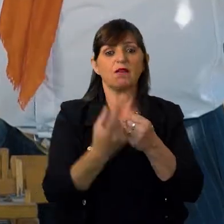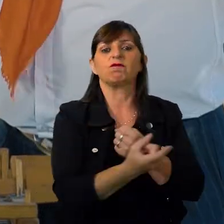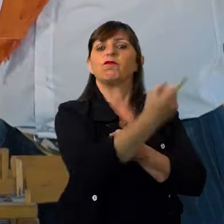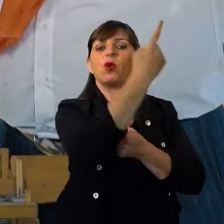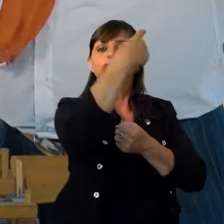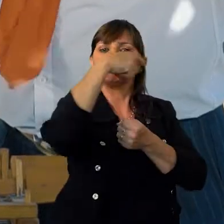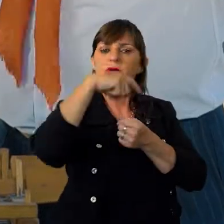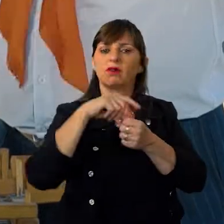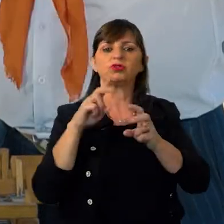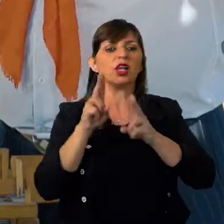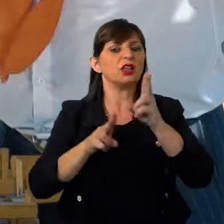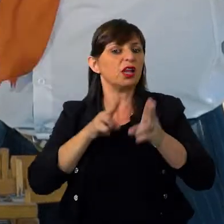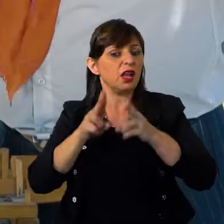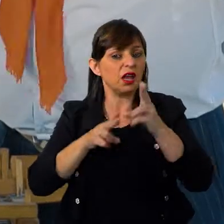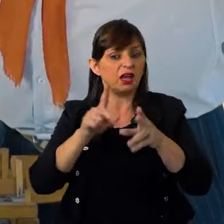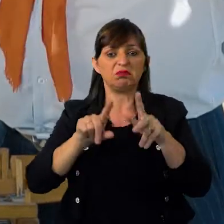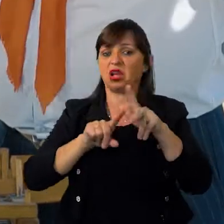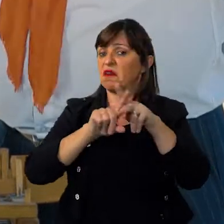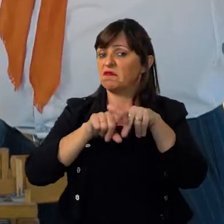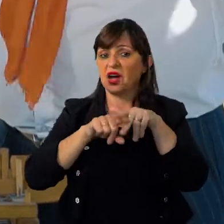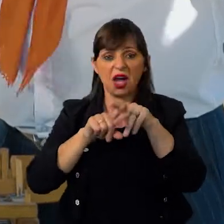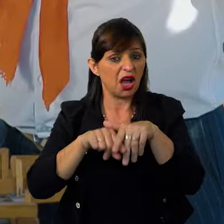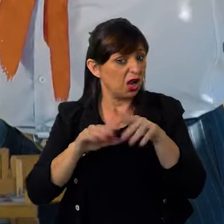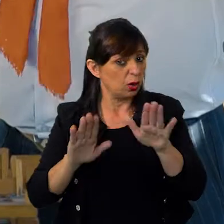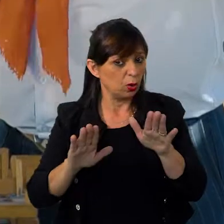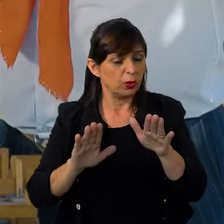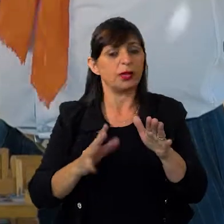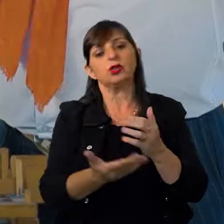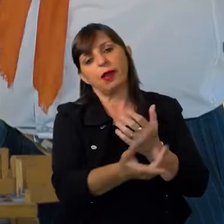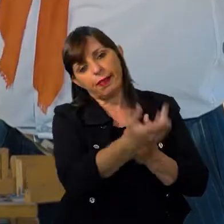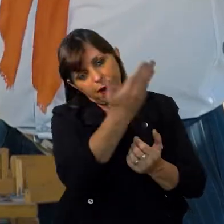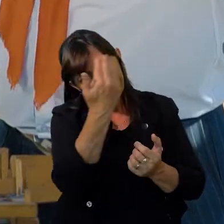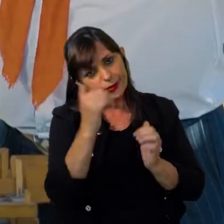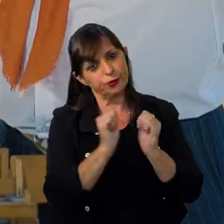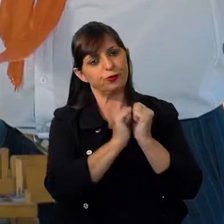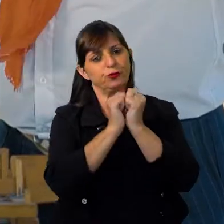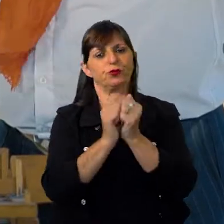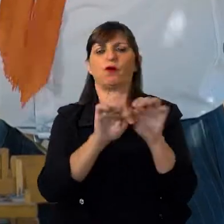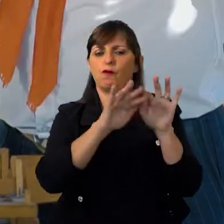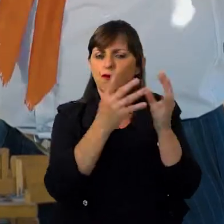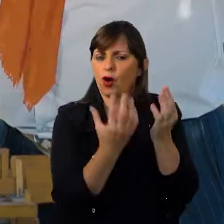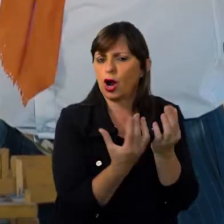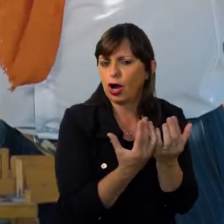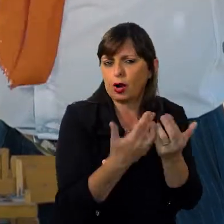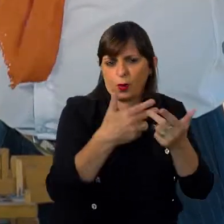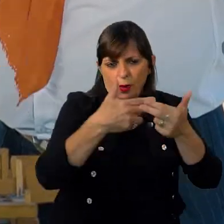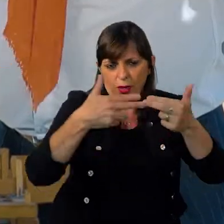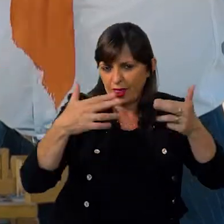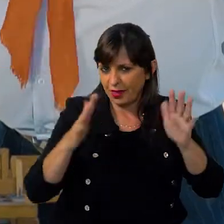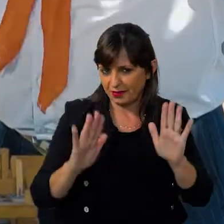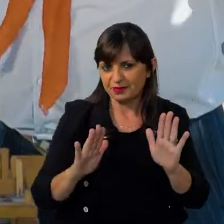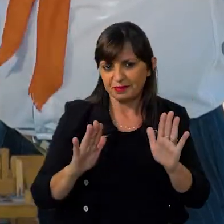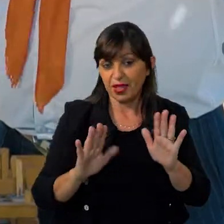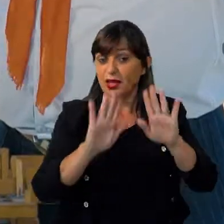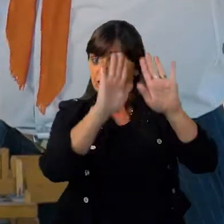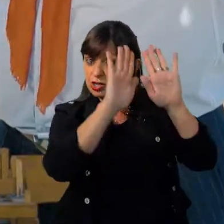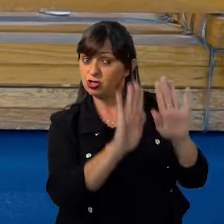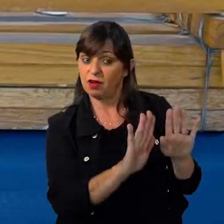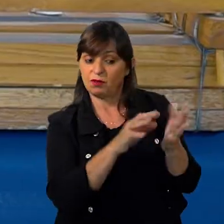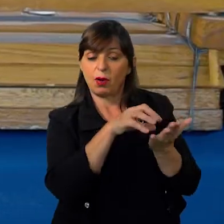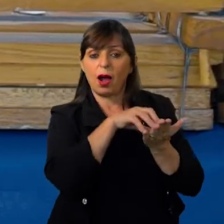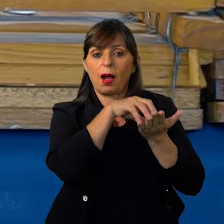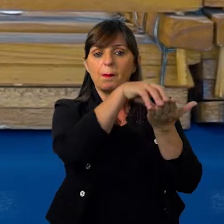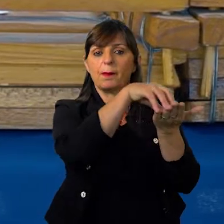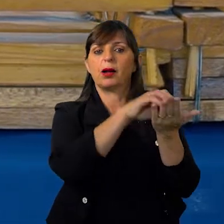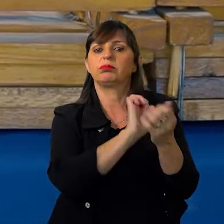conhece pela história vinho amontoados de São Borja até no no ar eu Erechim aqui essa região né